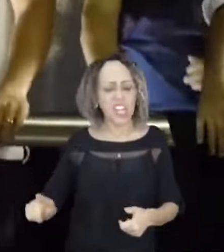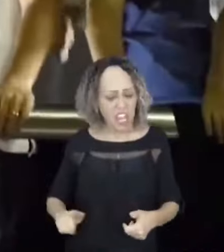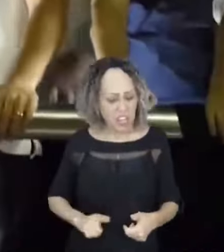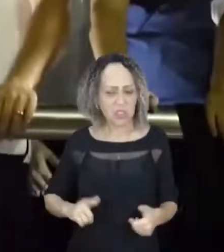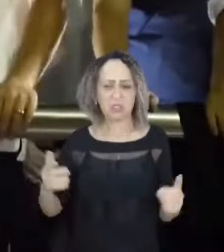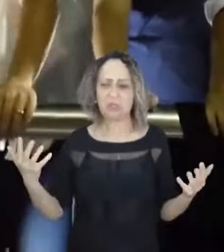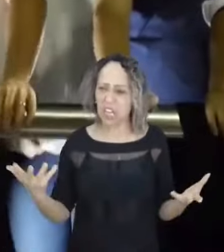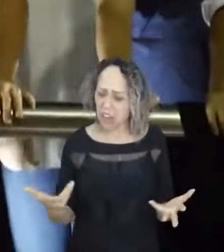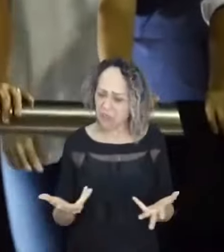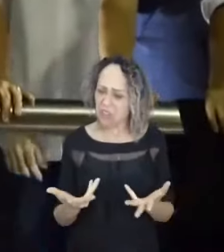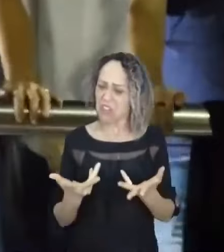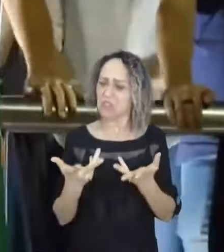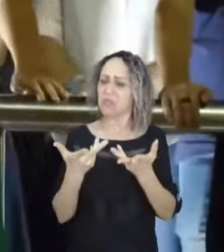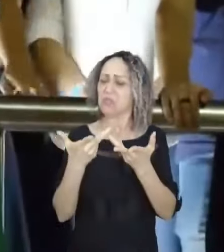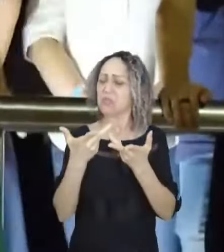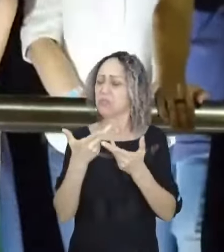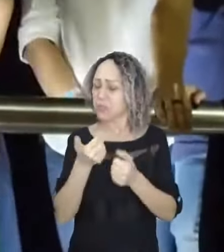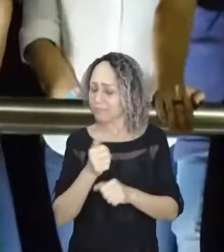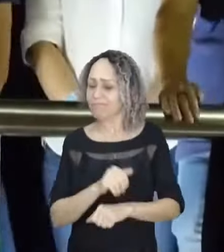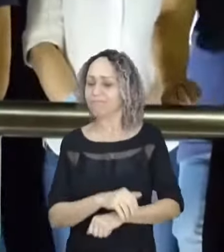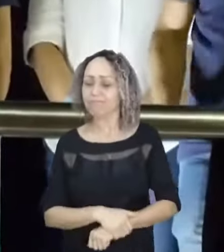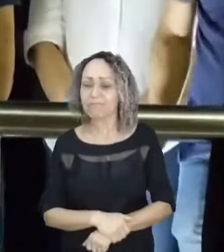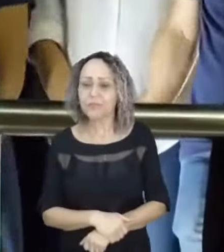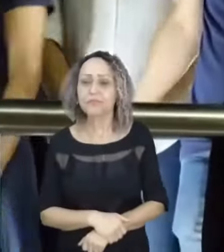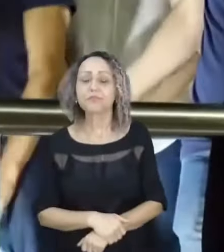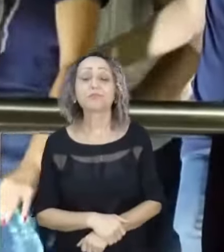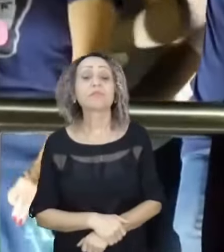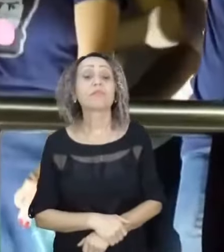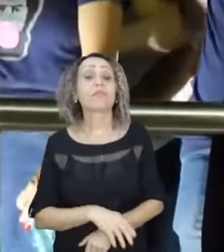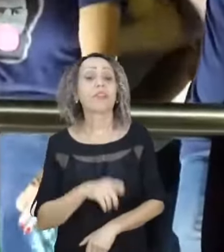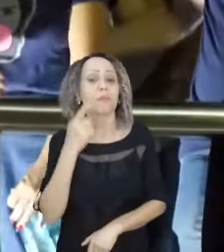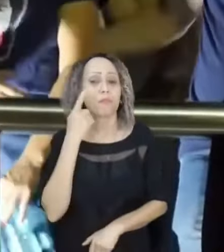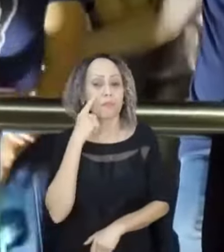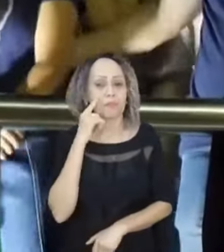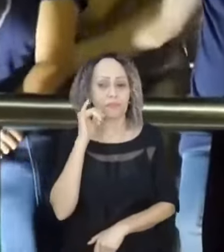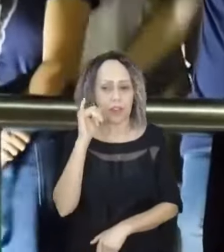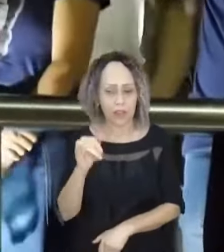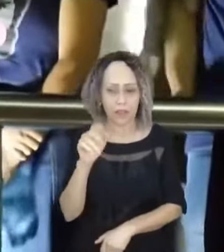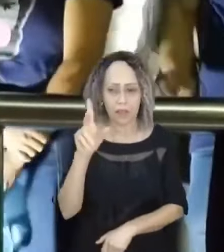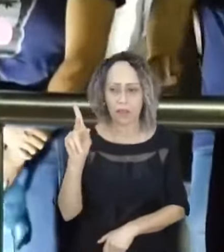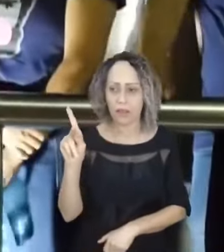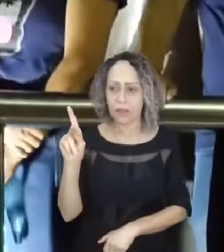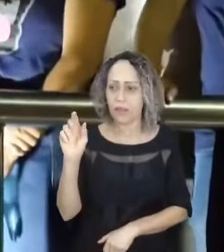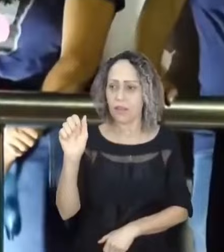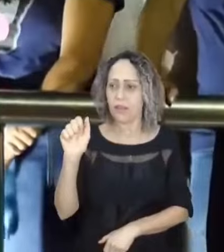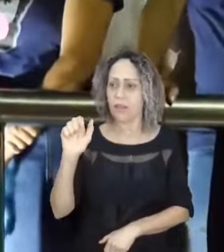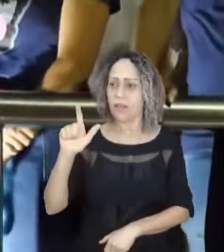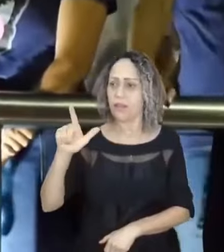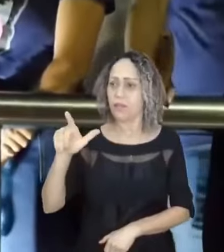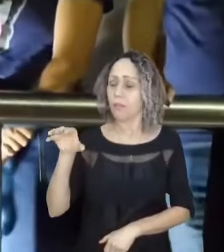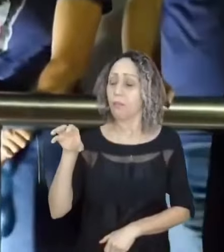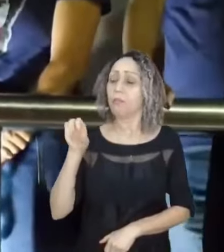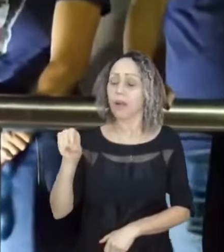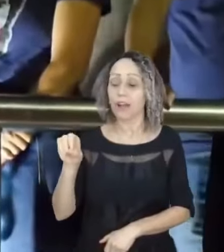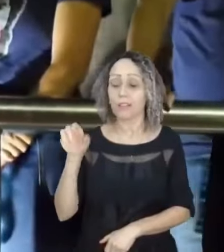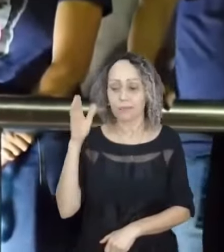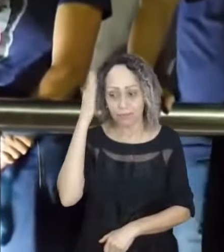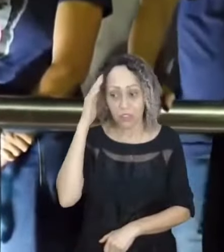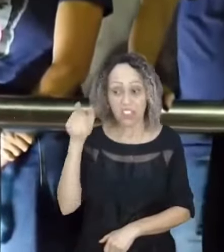No mais, querido Paulo Dantas, eu sei o que você está